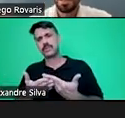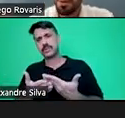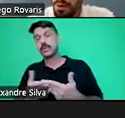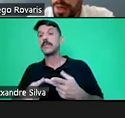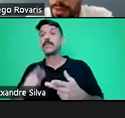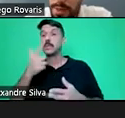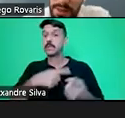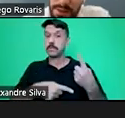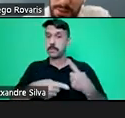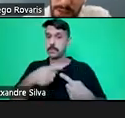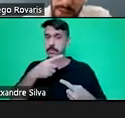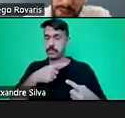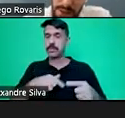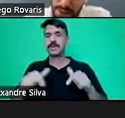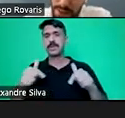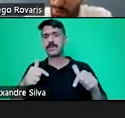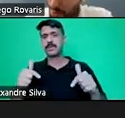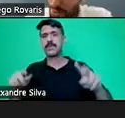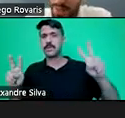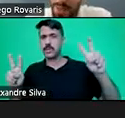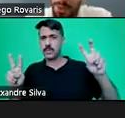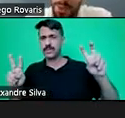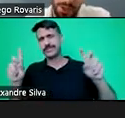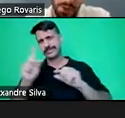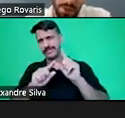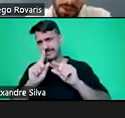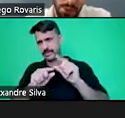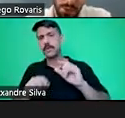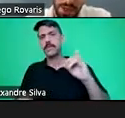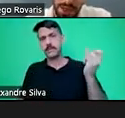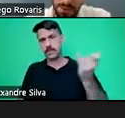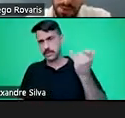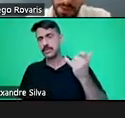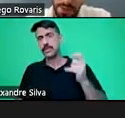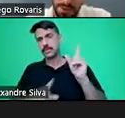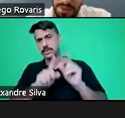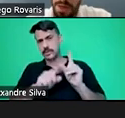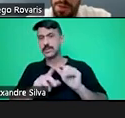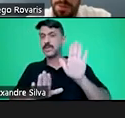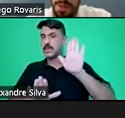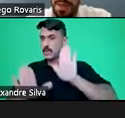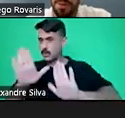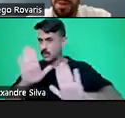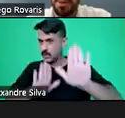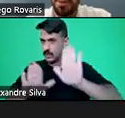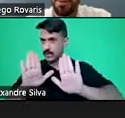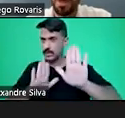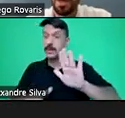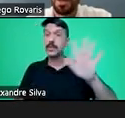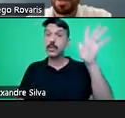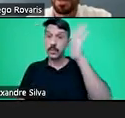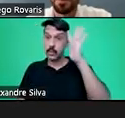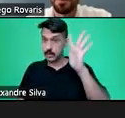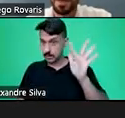trabalho. Então, eu coloquei esses asteriscos aqui, que eu acho que é outra coisa que é importante a gente tomar muito cuidado para não ser mal interpretado.